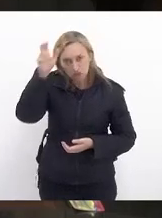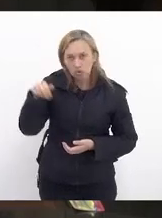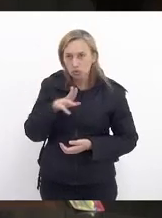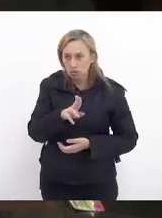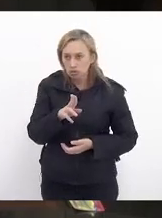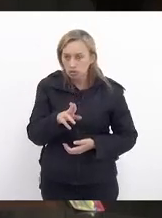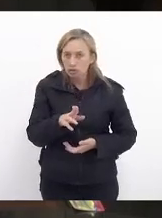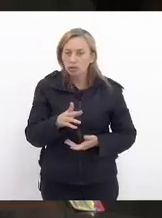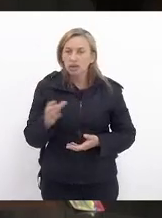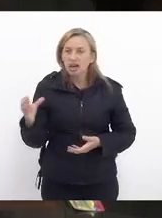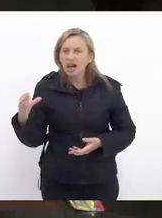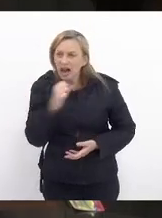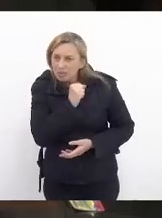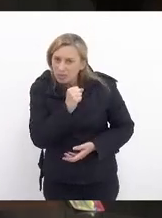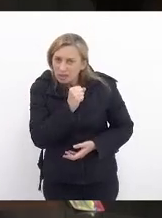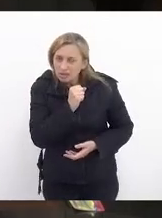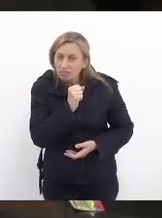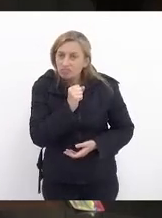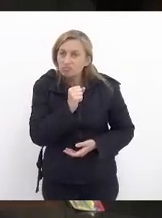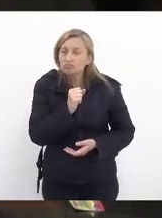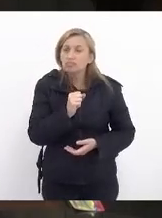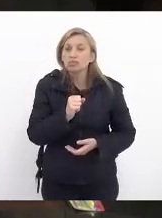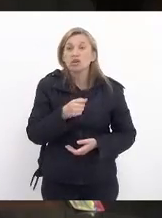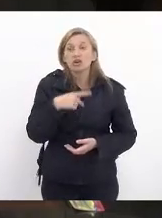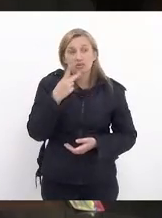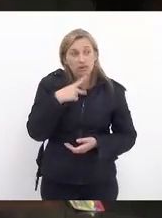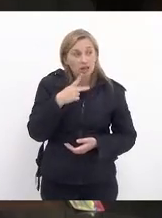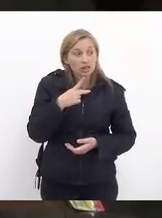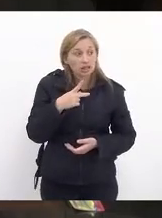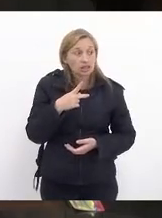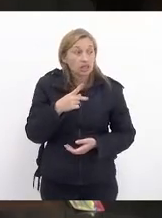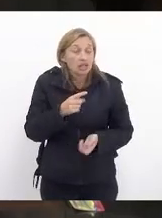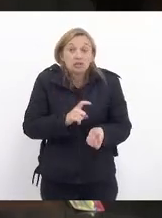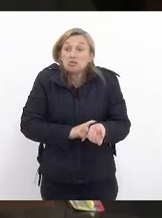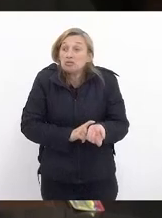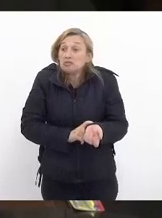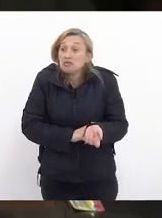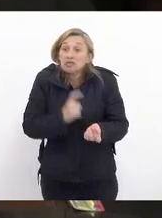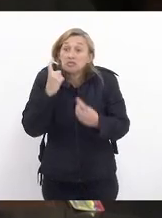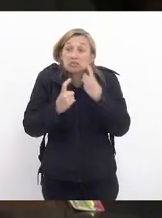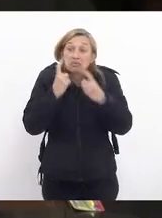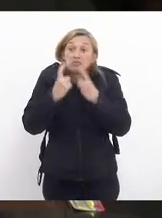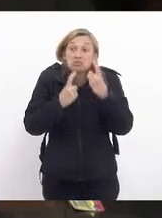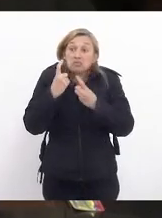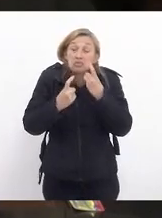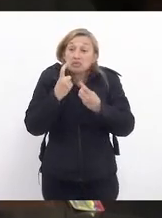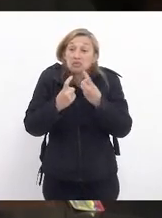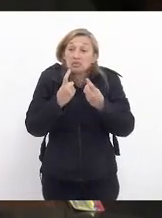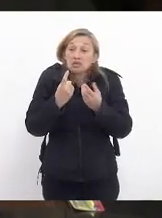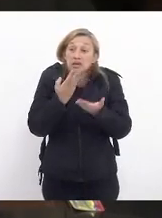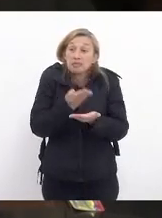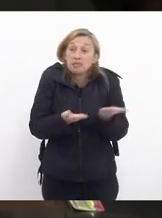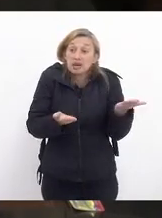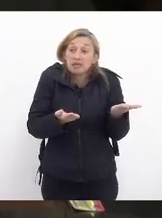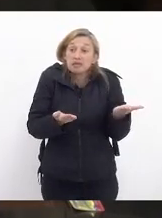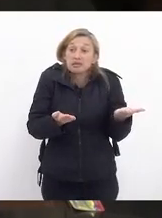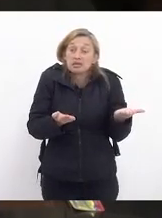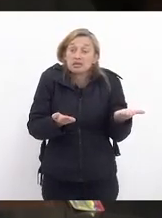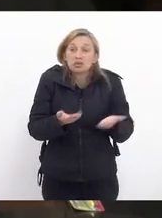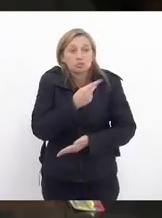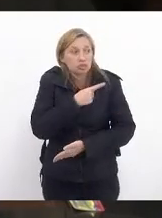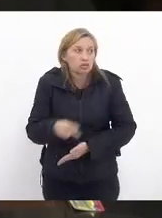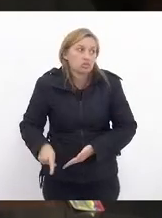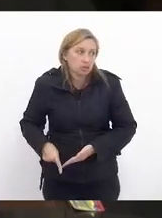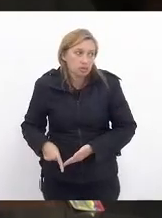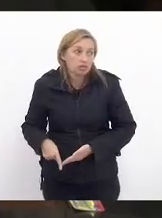maneira apressada a soldada eu diria desesperada diante da queda vertiginosa é